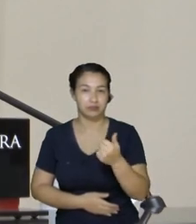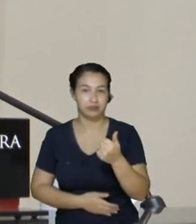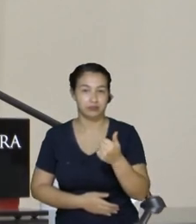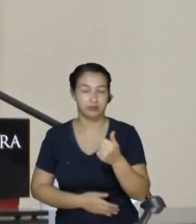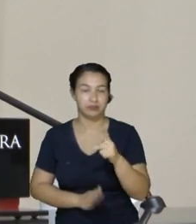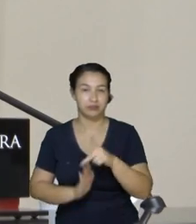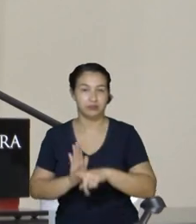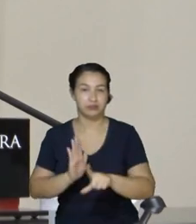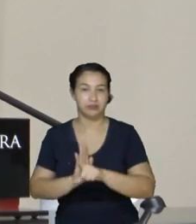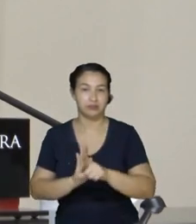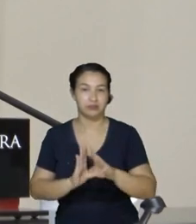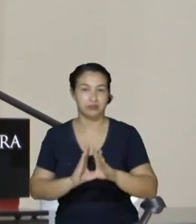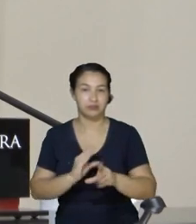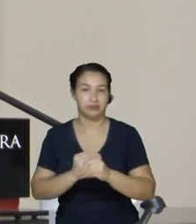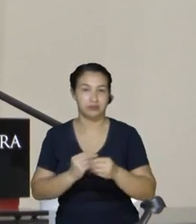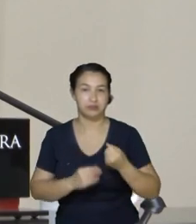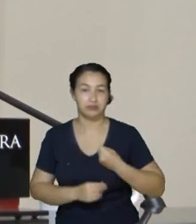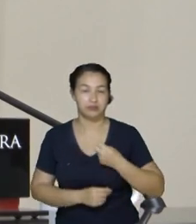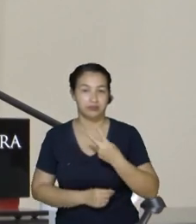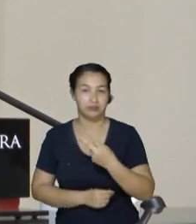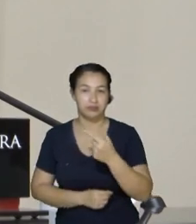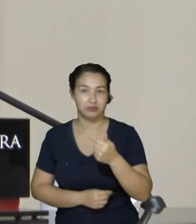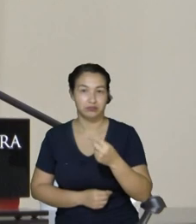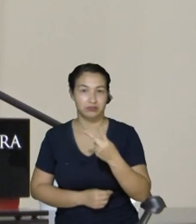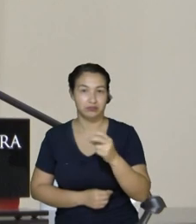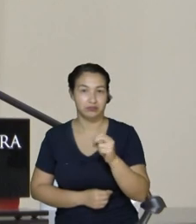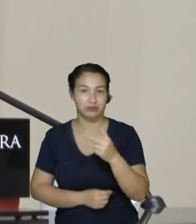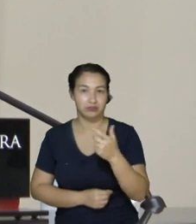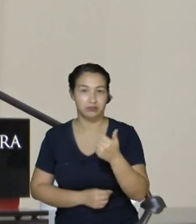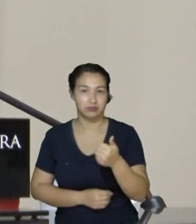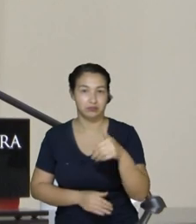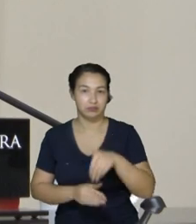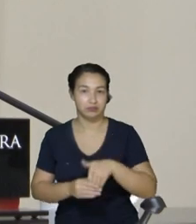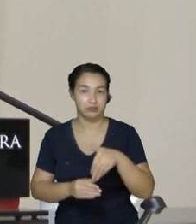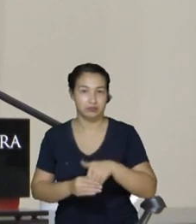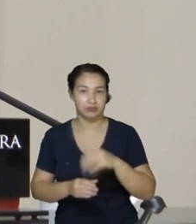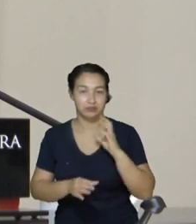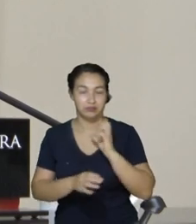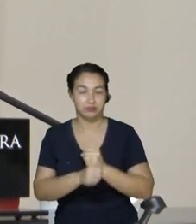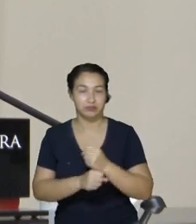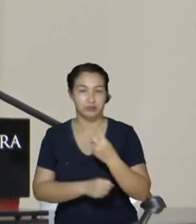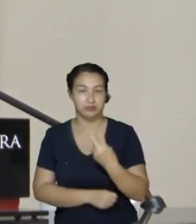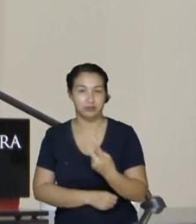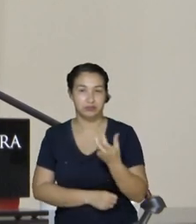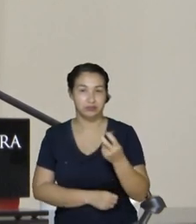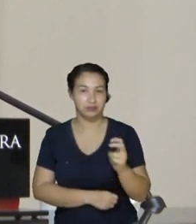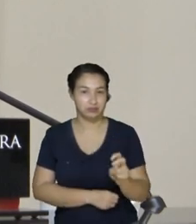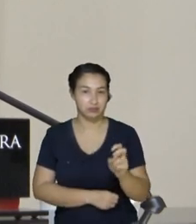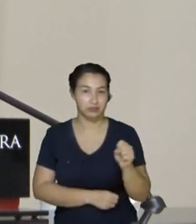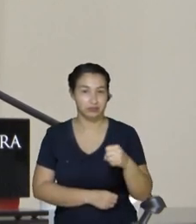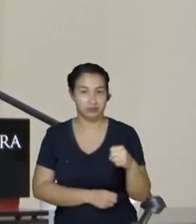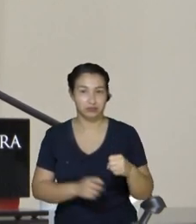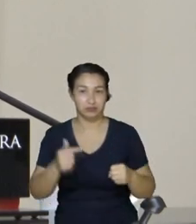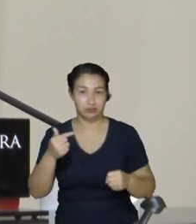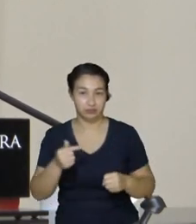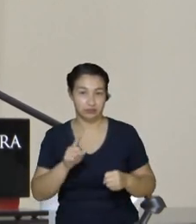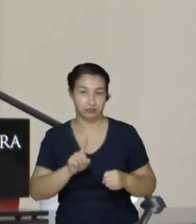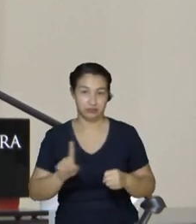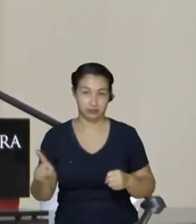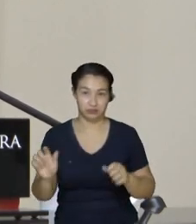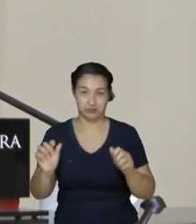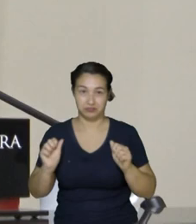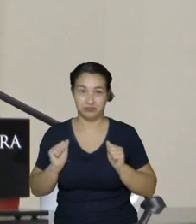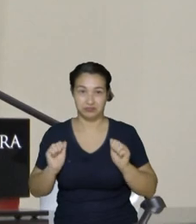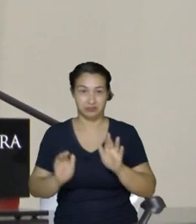ao projeto de lei complementar número 27-2021, com a seguinte votação: 25 votos sim, 7 votos não e